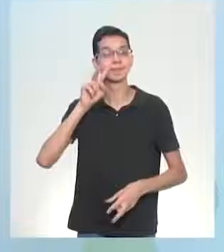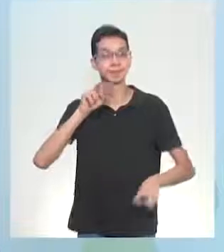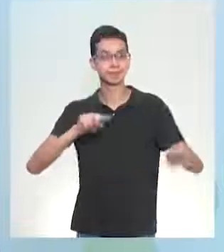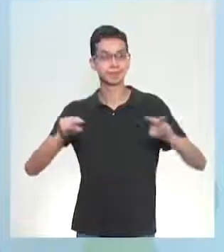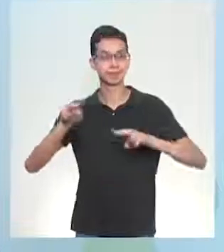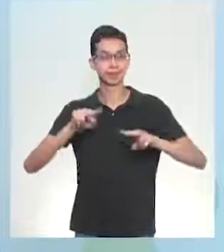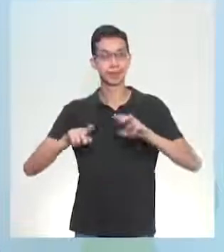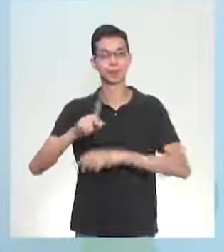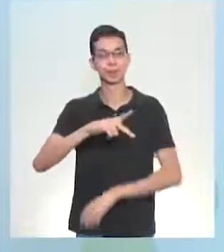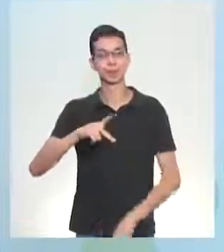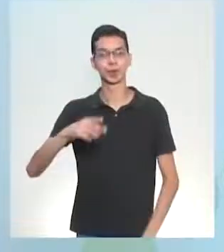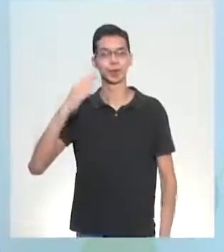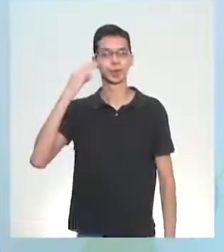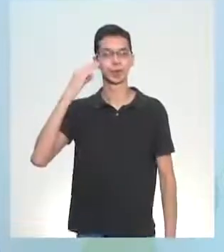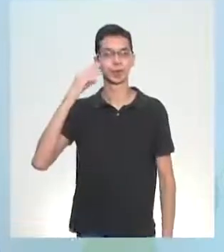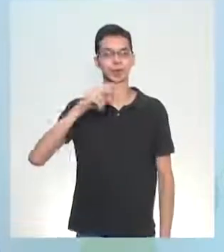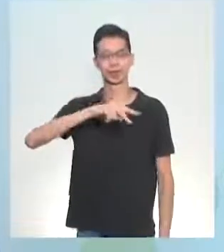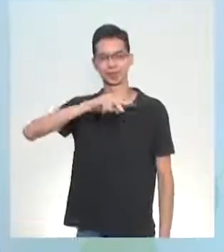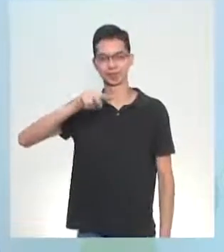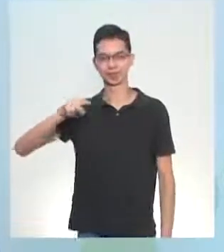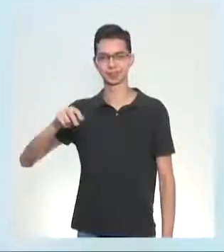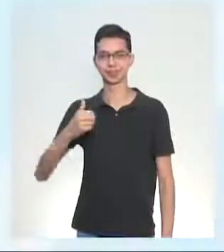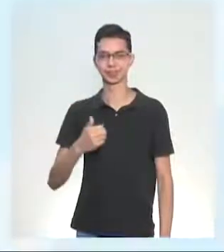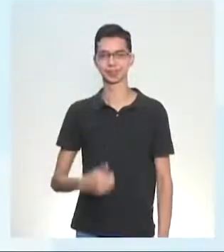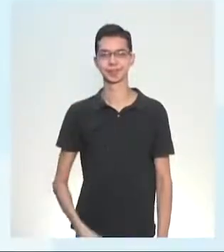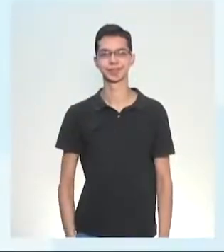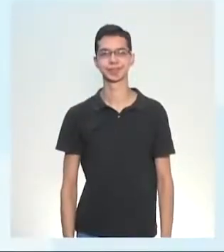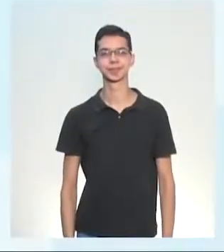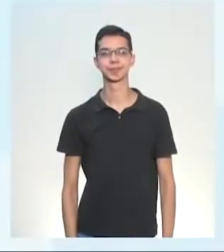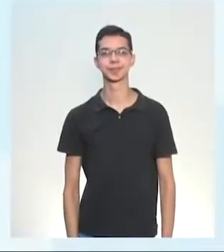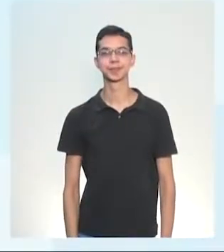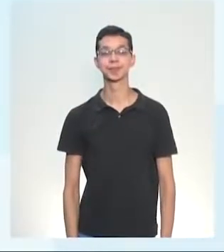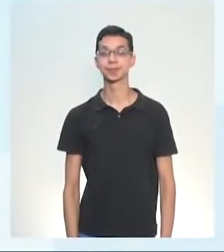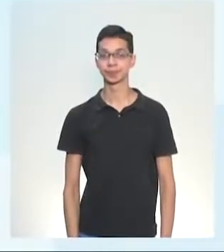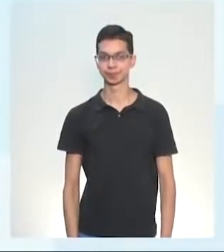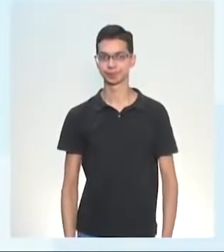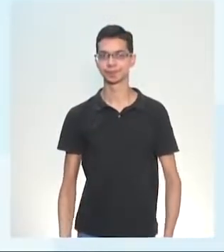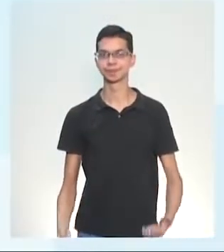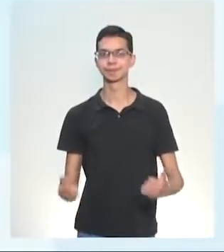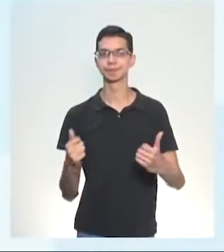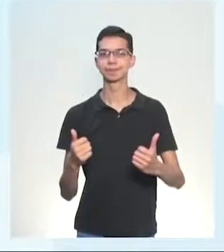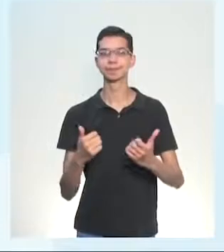fazer a leitura da próxima tela aí para vocês. Muito bem, vamos lá.